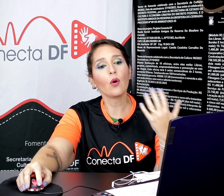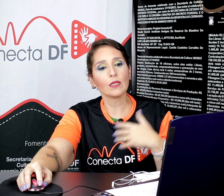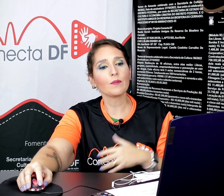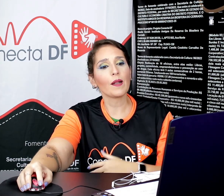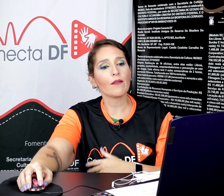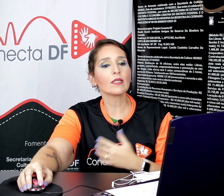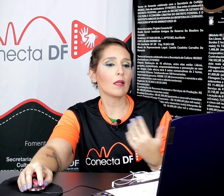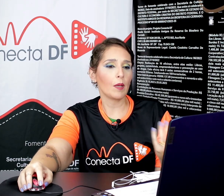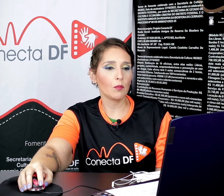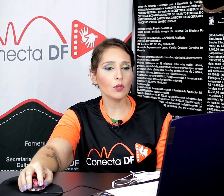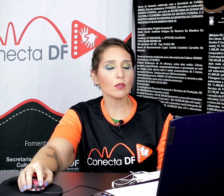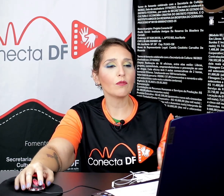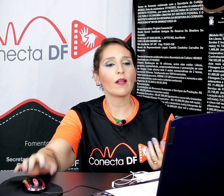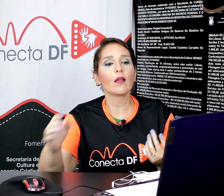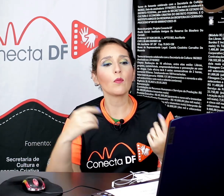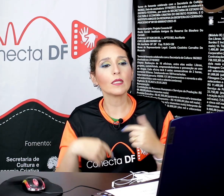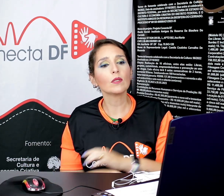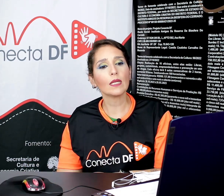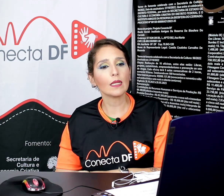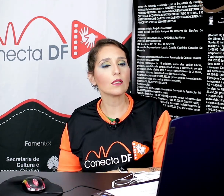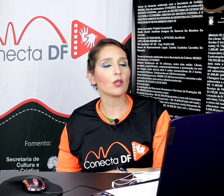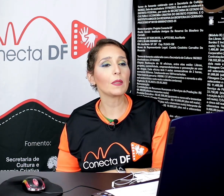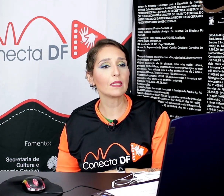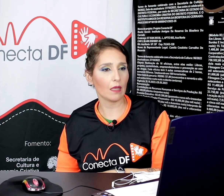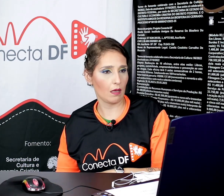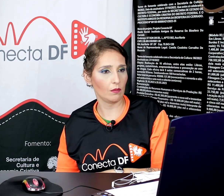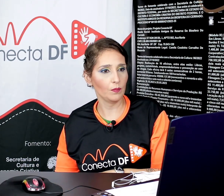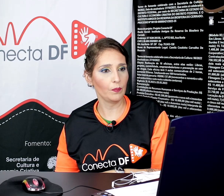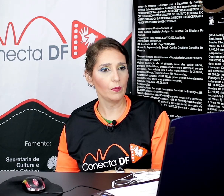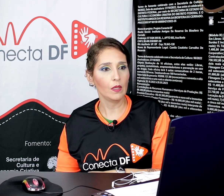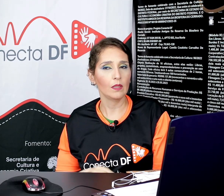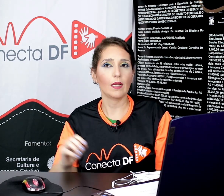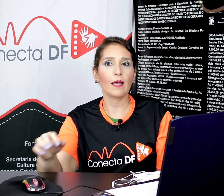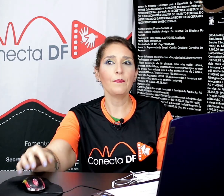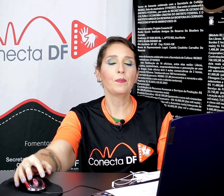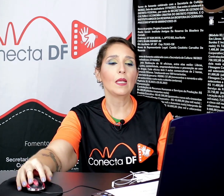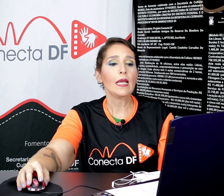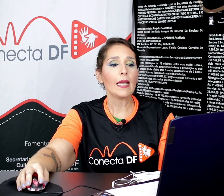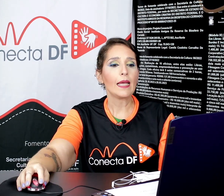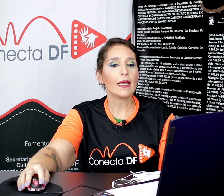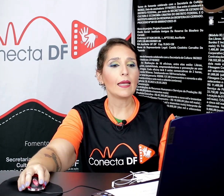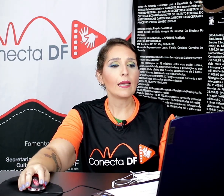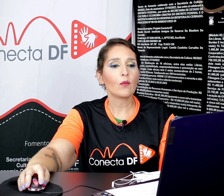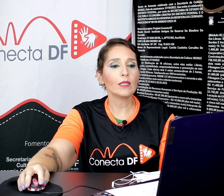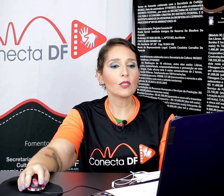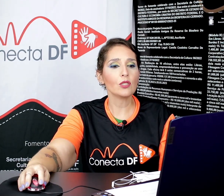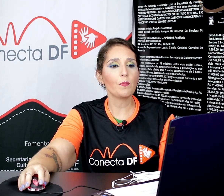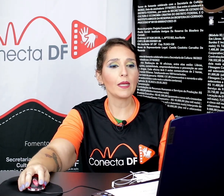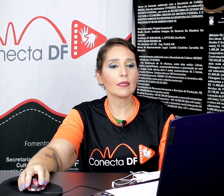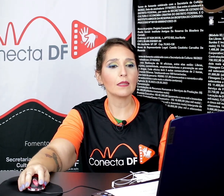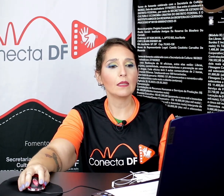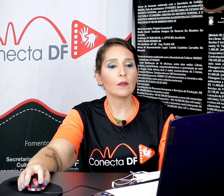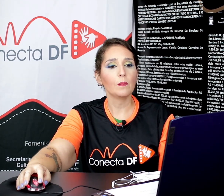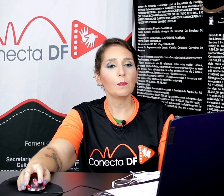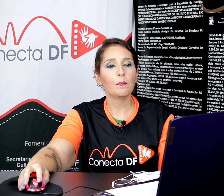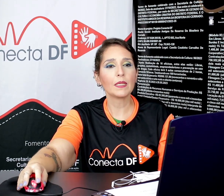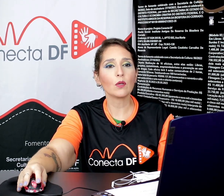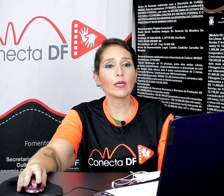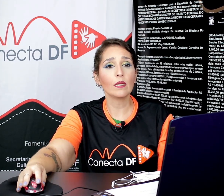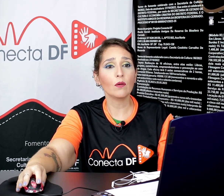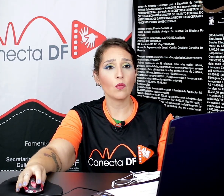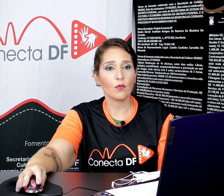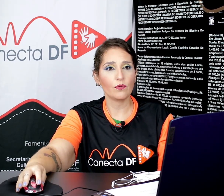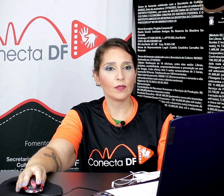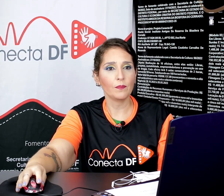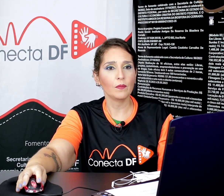tem outras palavras que também muitos não falaram, mas com certeza já pensaram, tá? Quando a gente pensa assim, pessoa